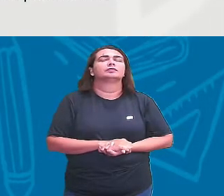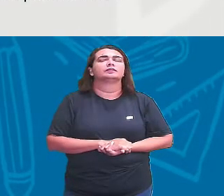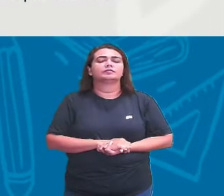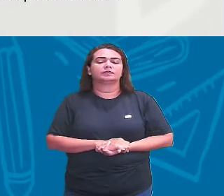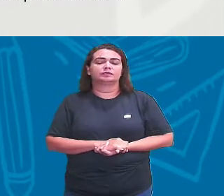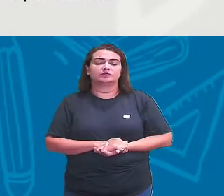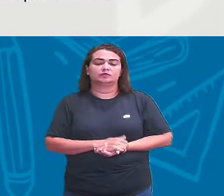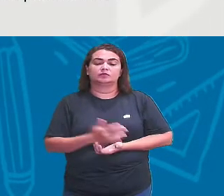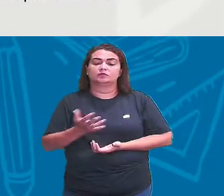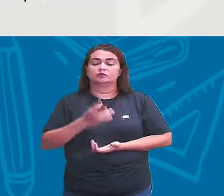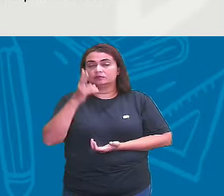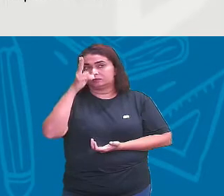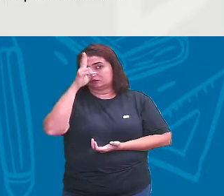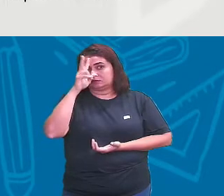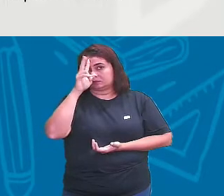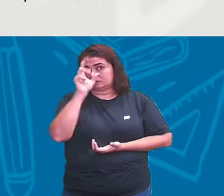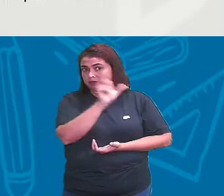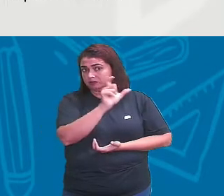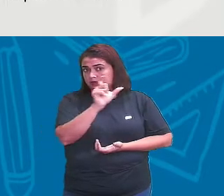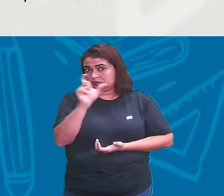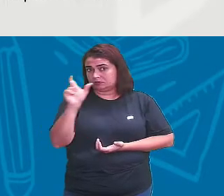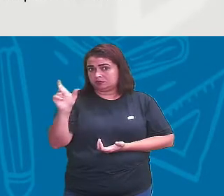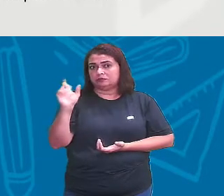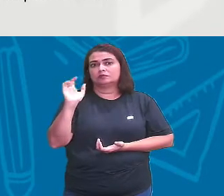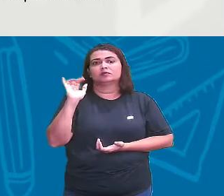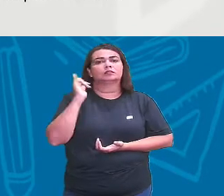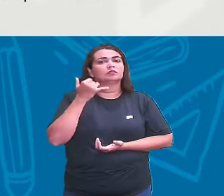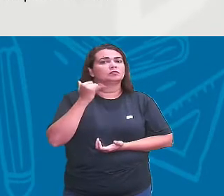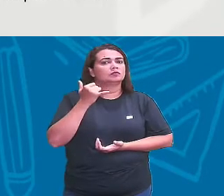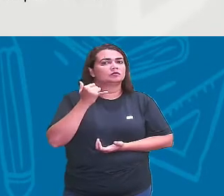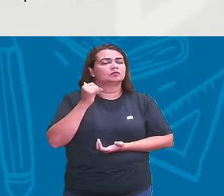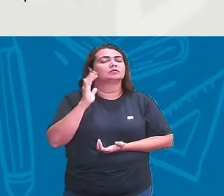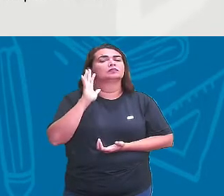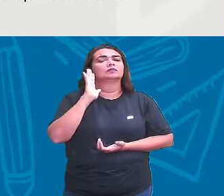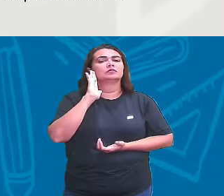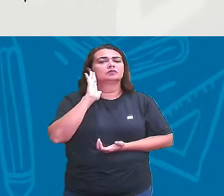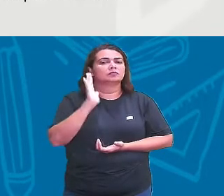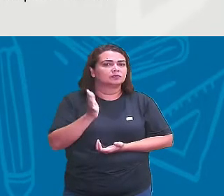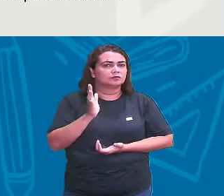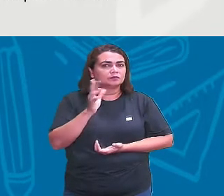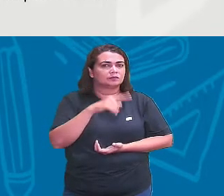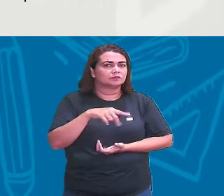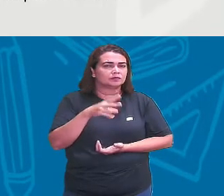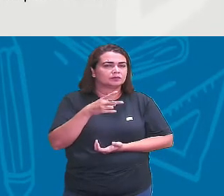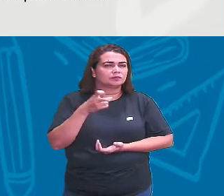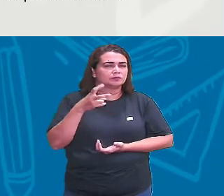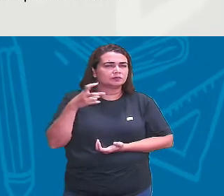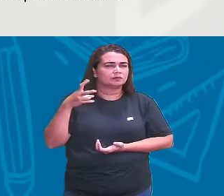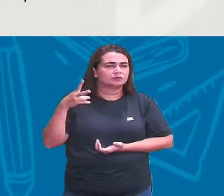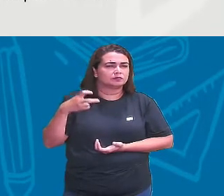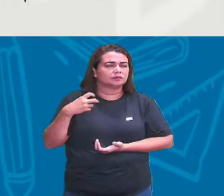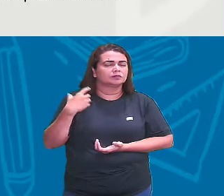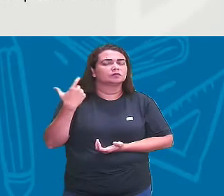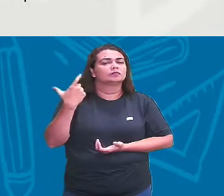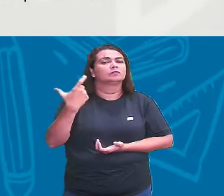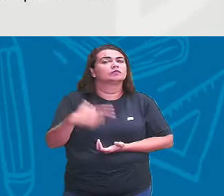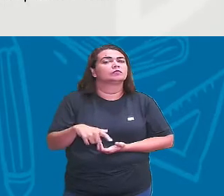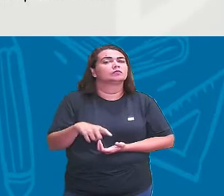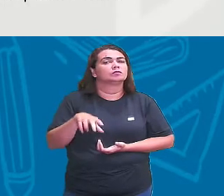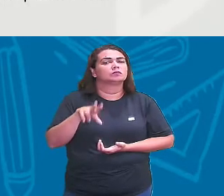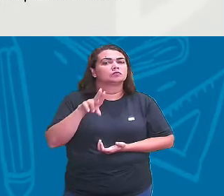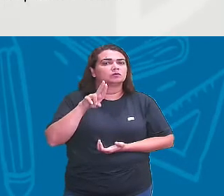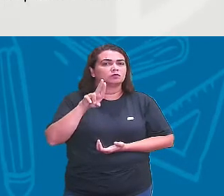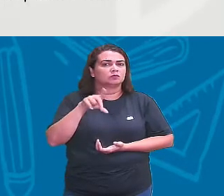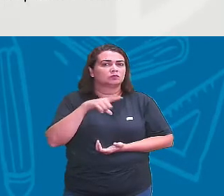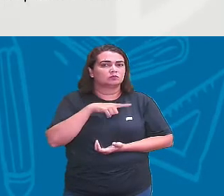vai relembrar algumas palavras da história que a gente leu. Para a gente observar onde estão a letra